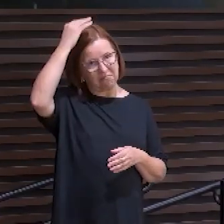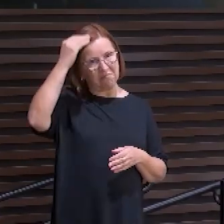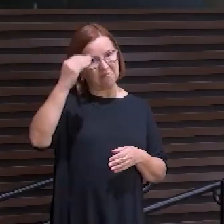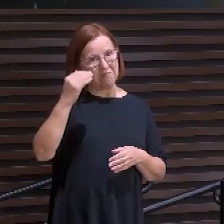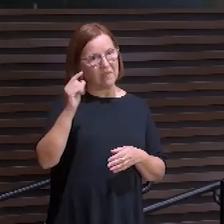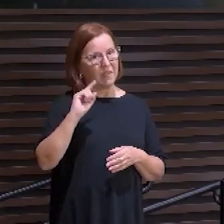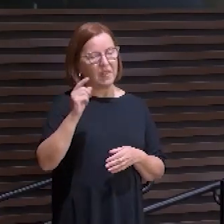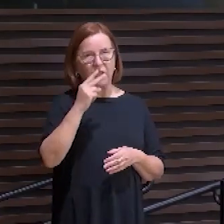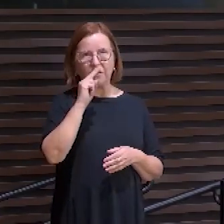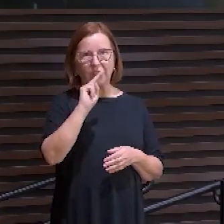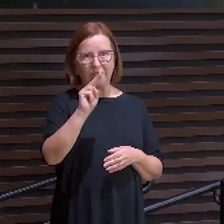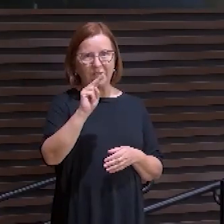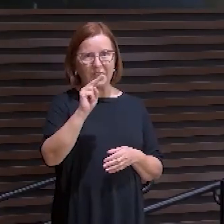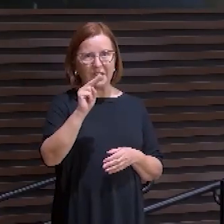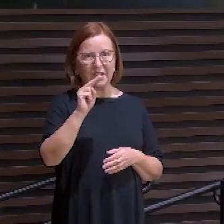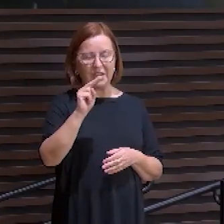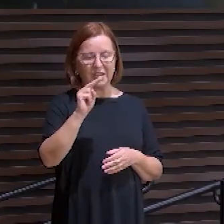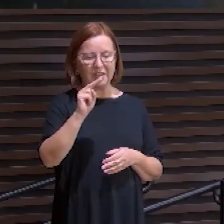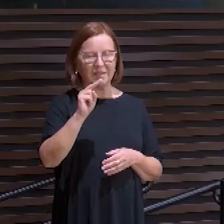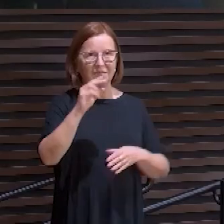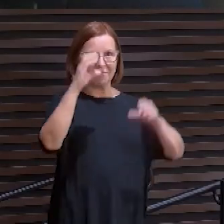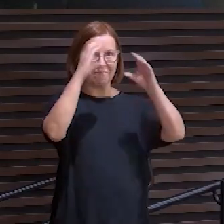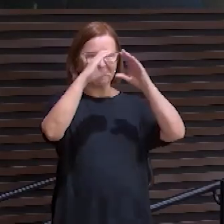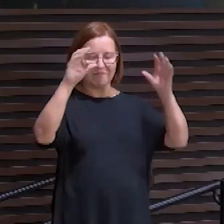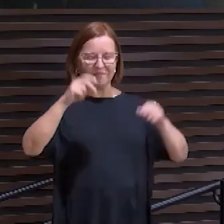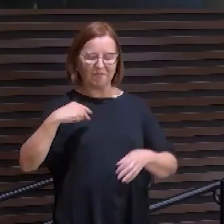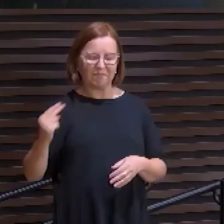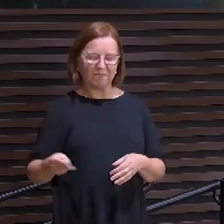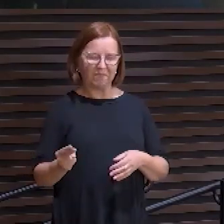na eternidade.